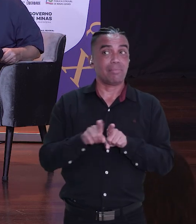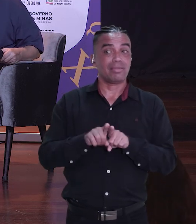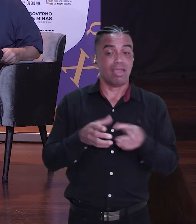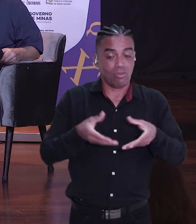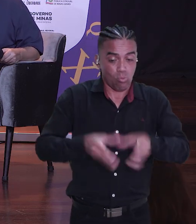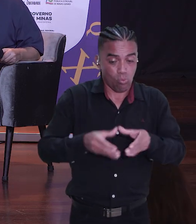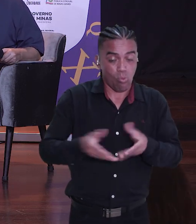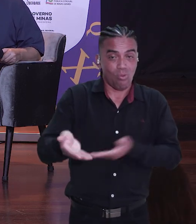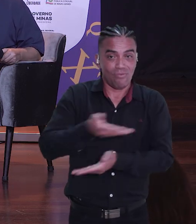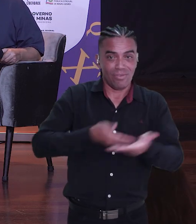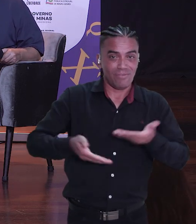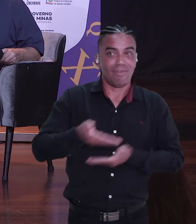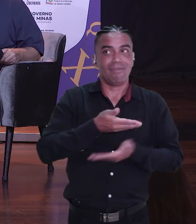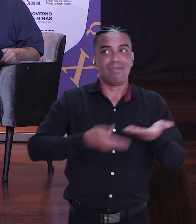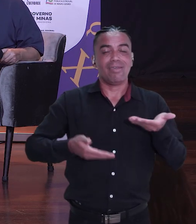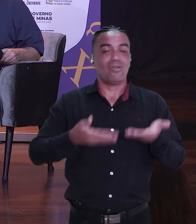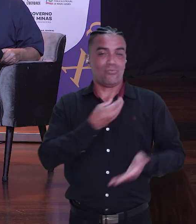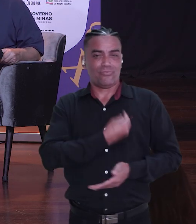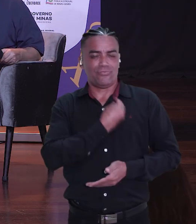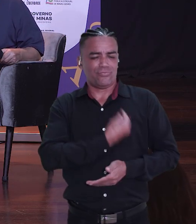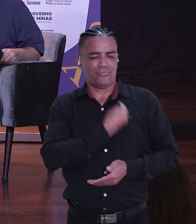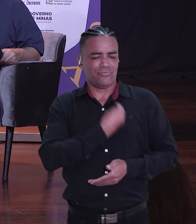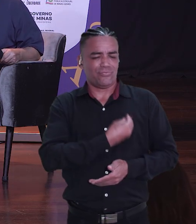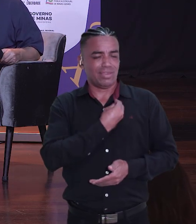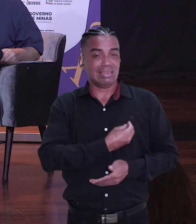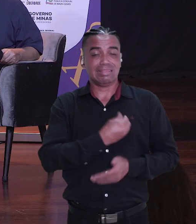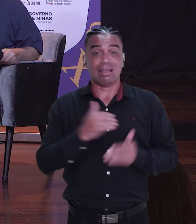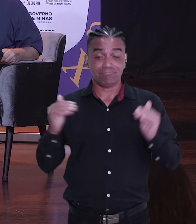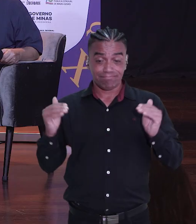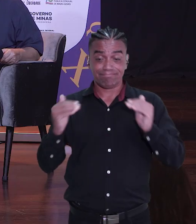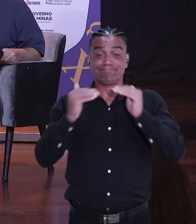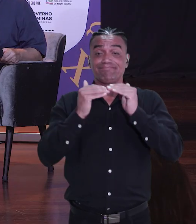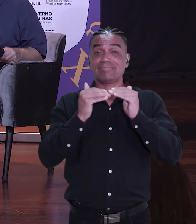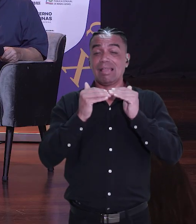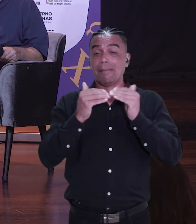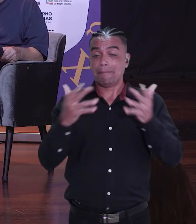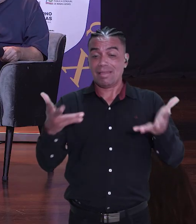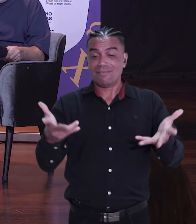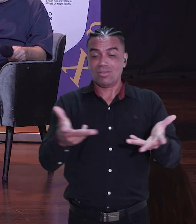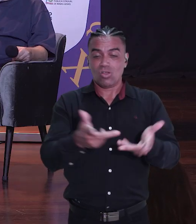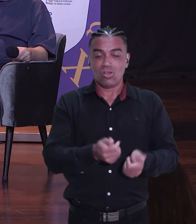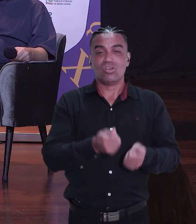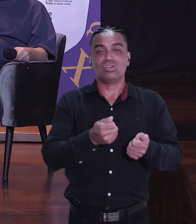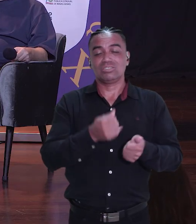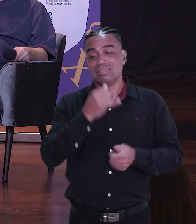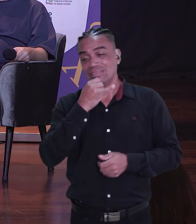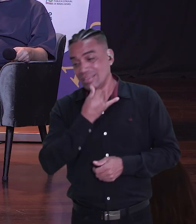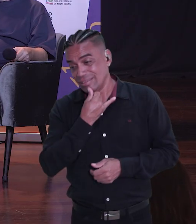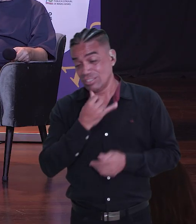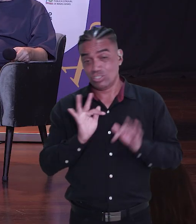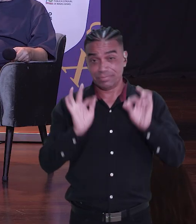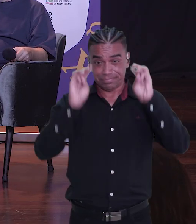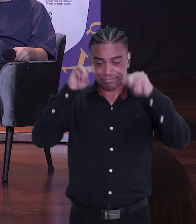mesmo tempo que ele conviveu com aquela vida tão, ao mesmo tempo, tão maravilhosa e